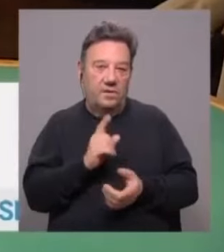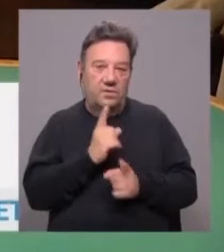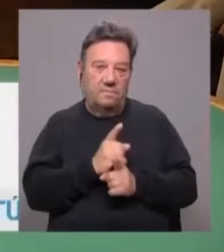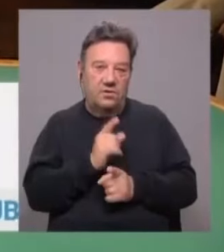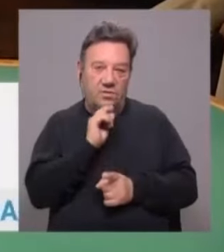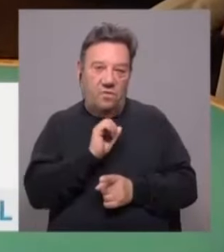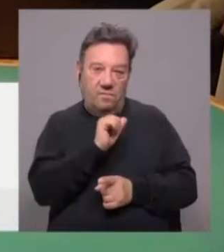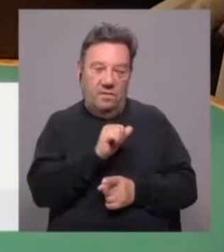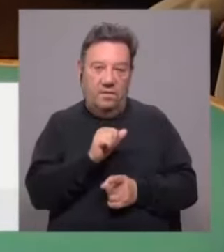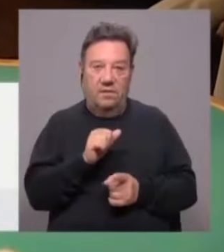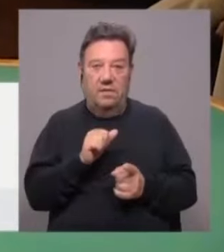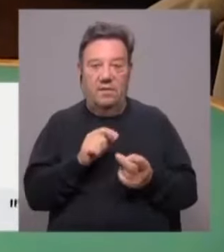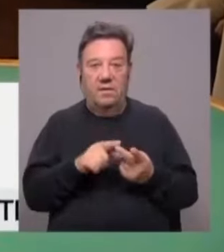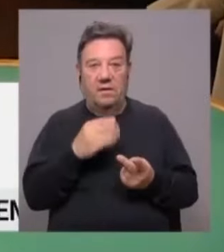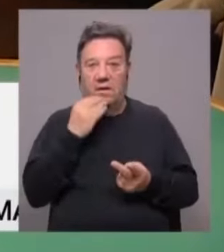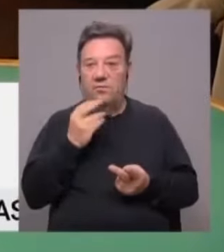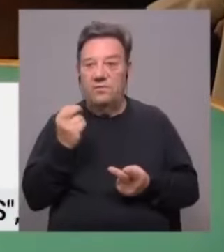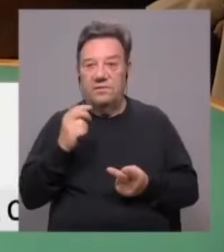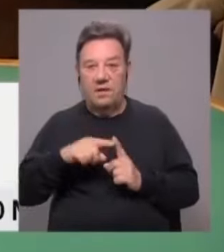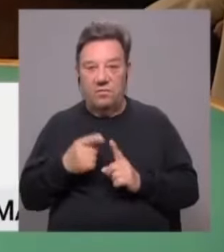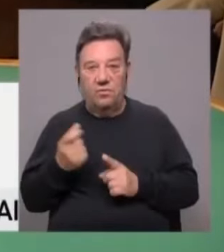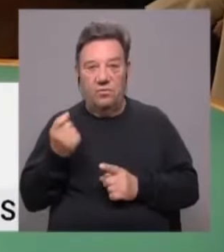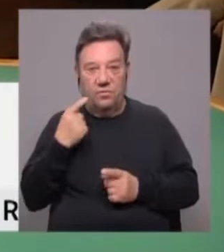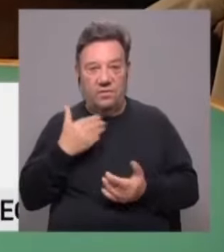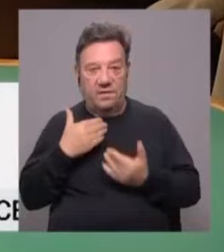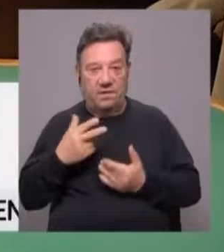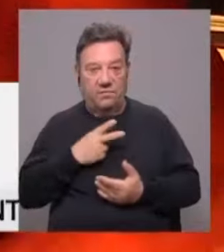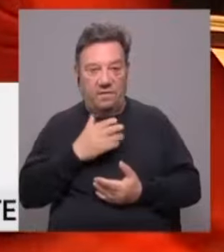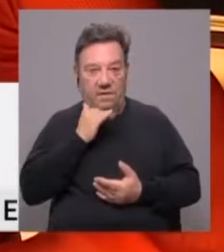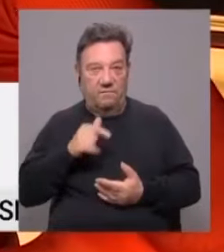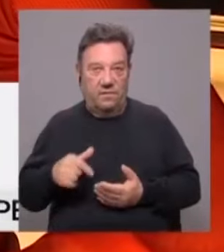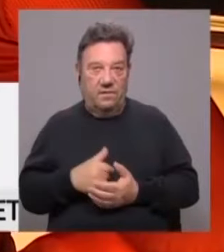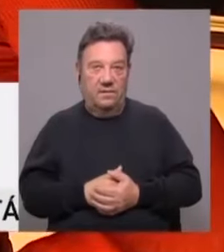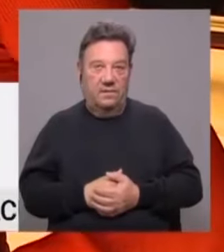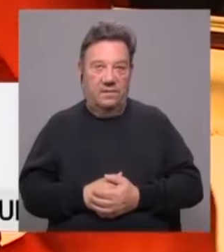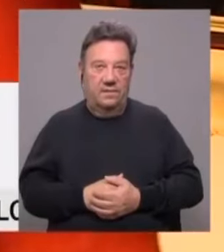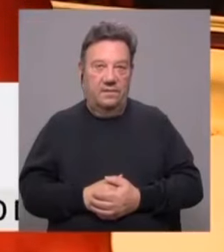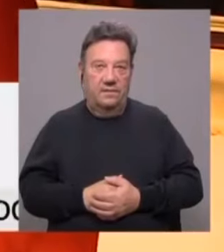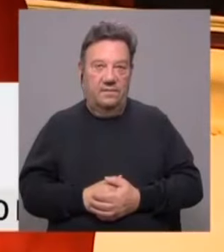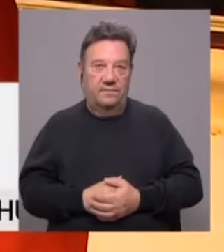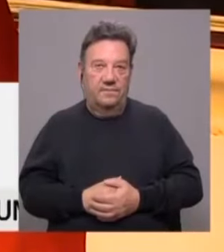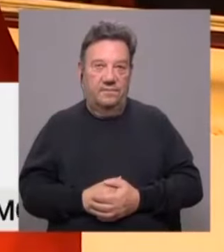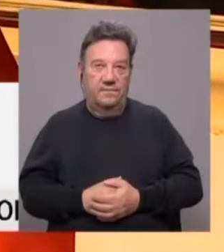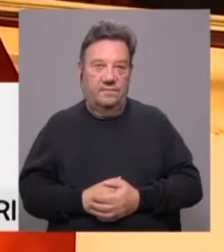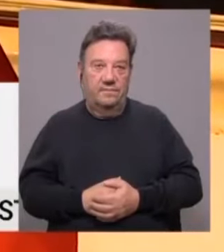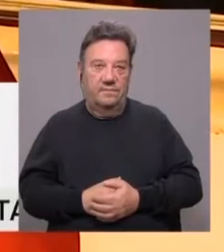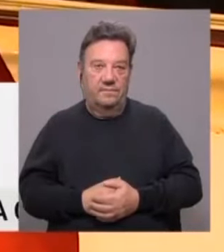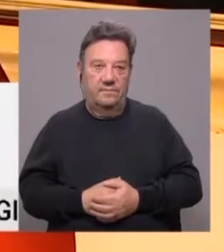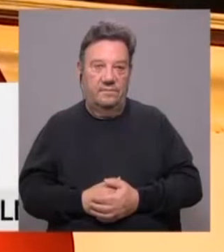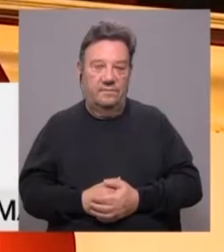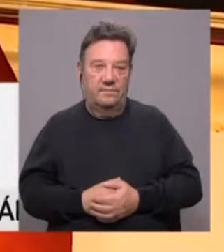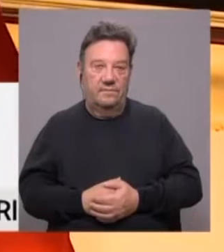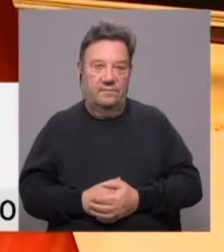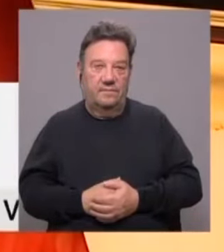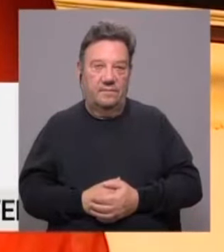Isherwood, com os alunos do terceiro ano do curso de teatro da Universidade de Évora. Ele é um dragão do palco, uma